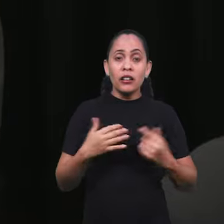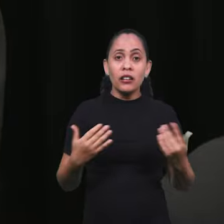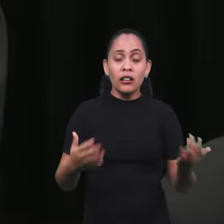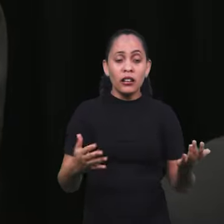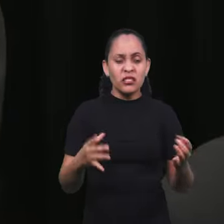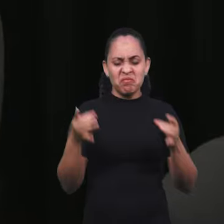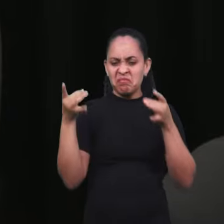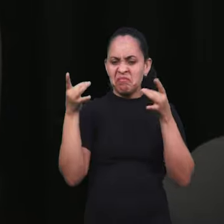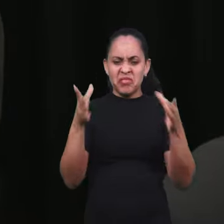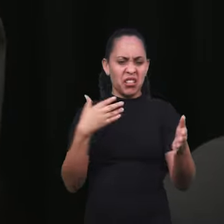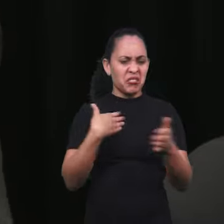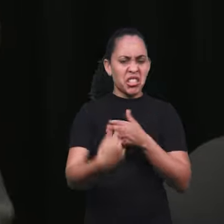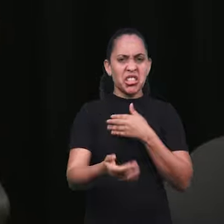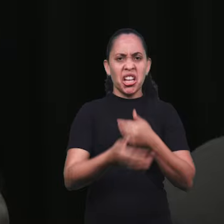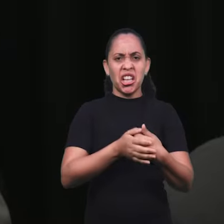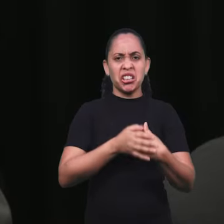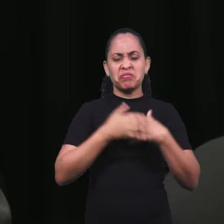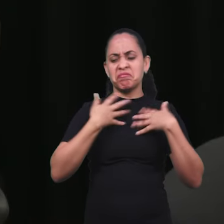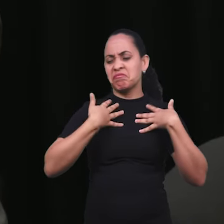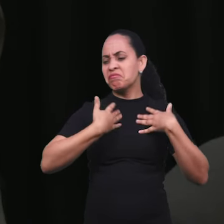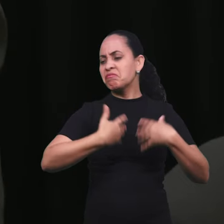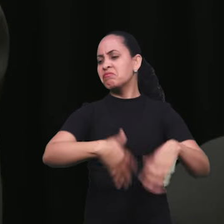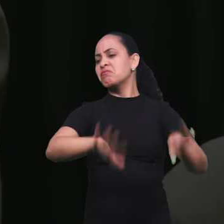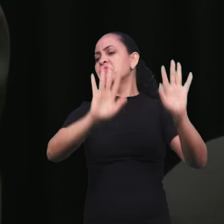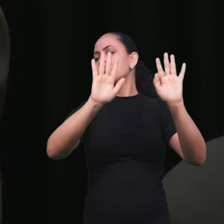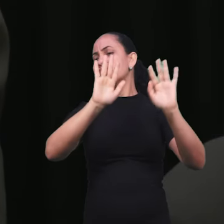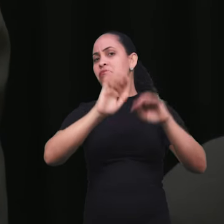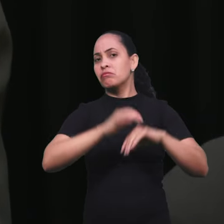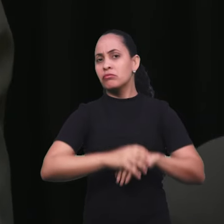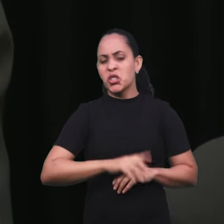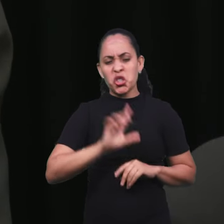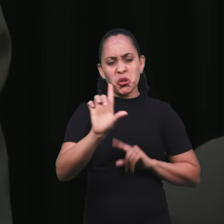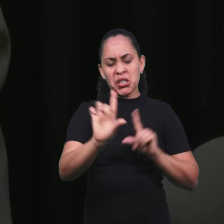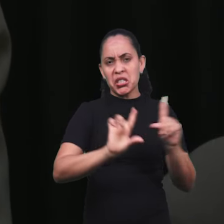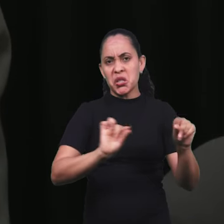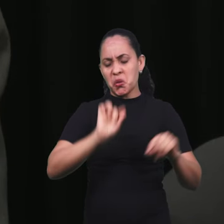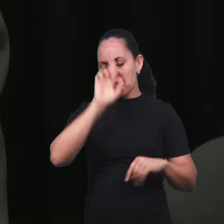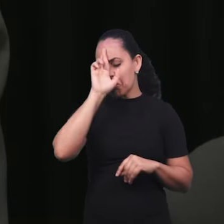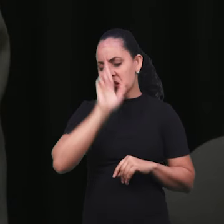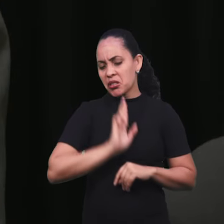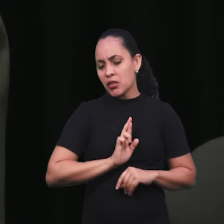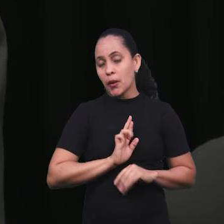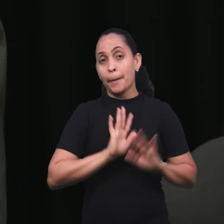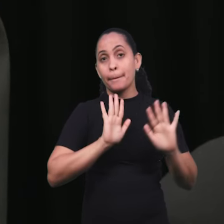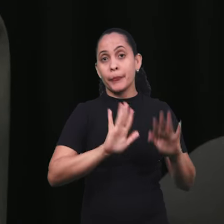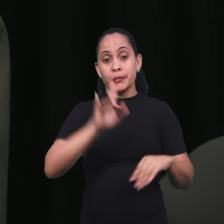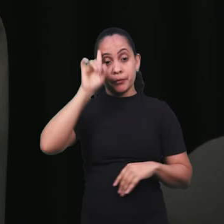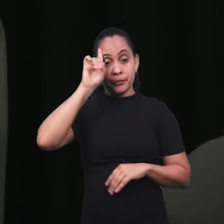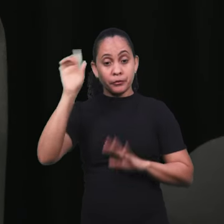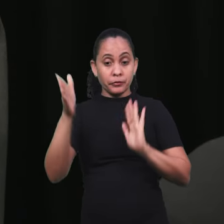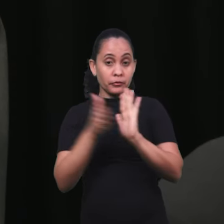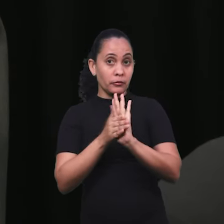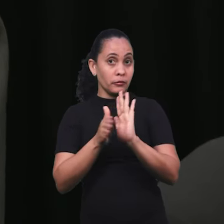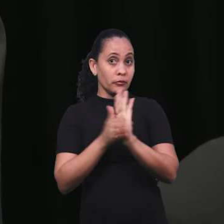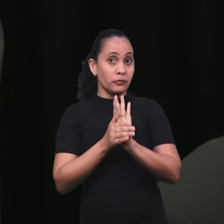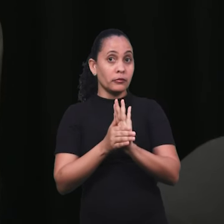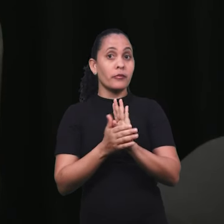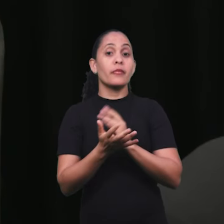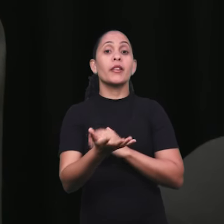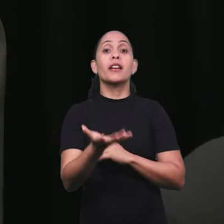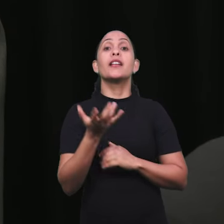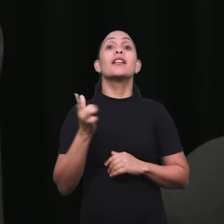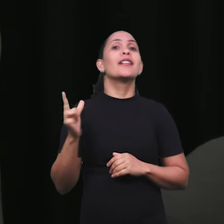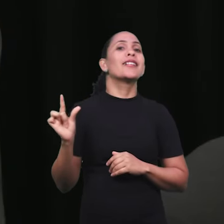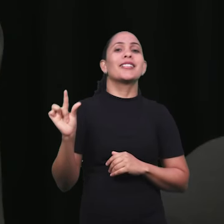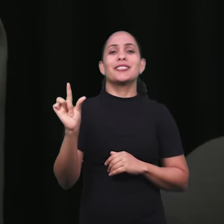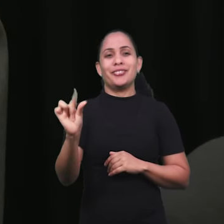eles deixaram a coisa andar de qualquer maneira, seguindo os seus próprios caminhos. E o Senhor faz esse